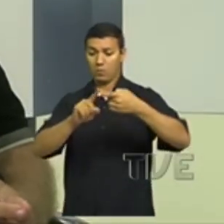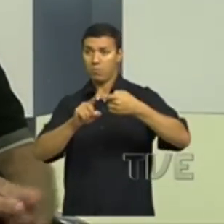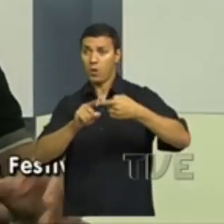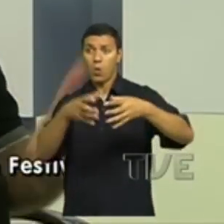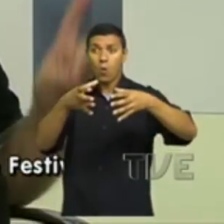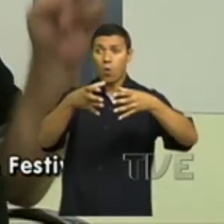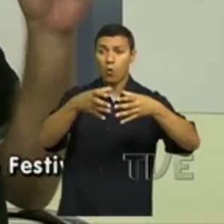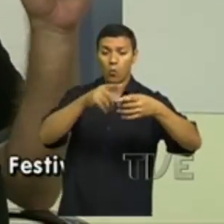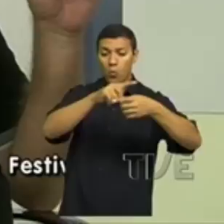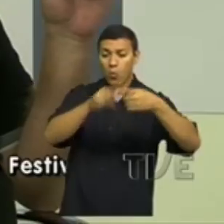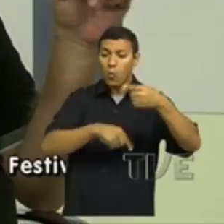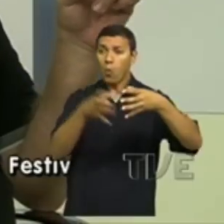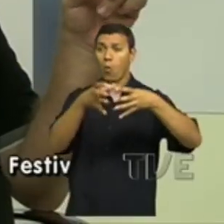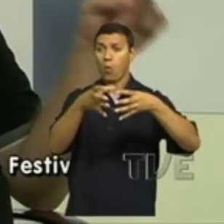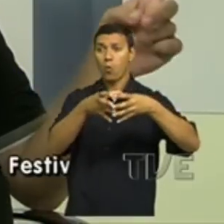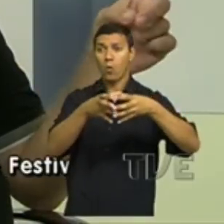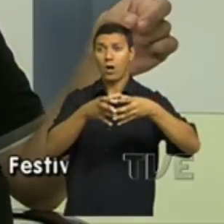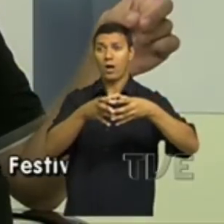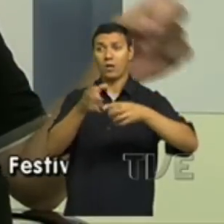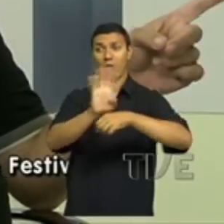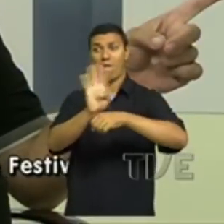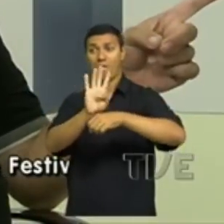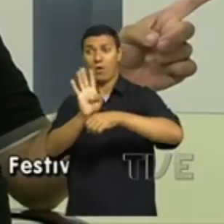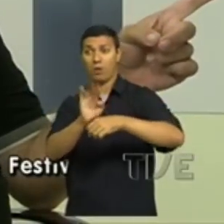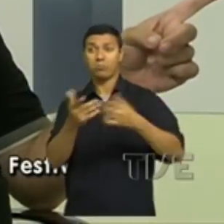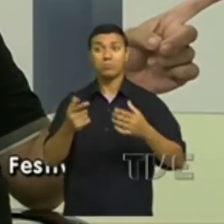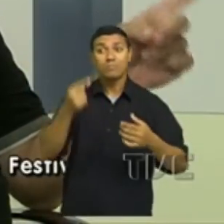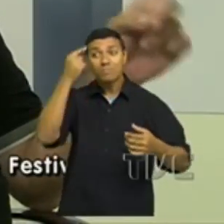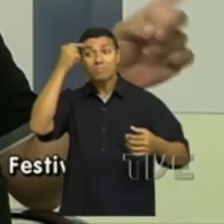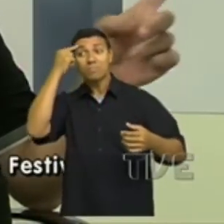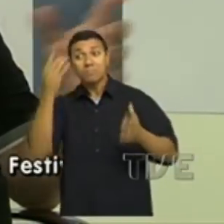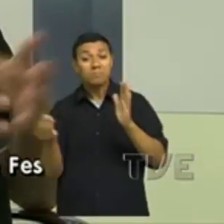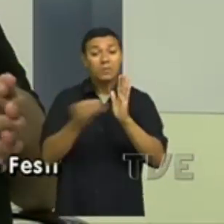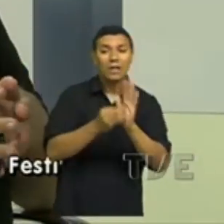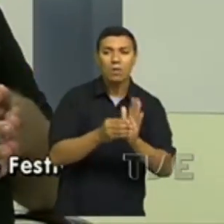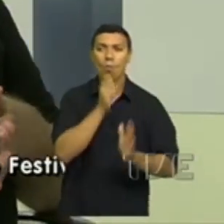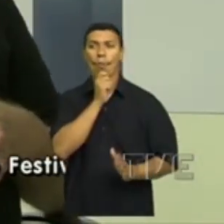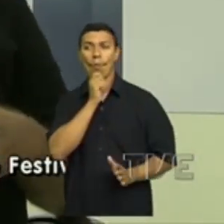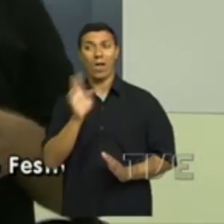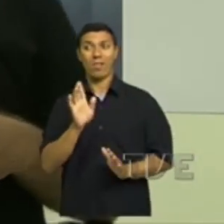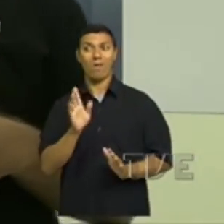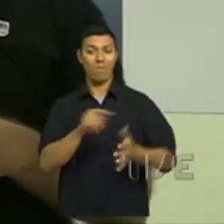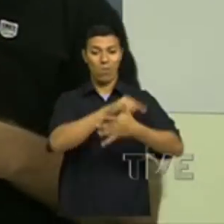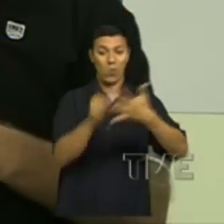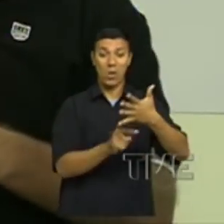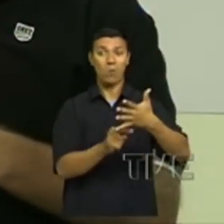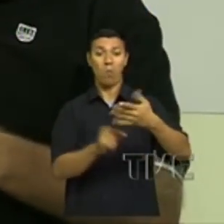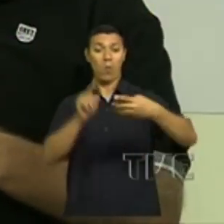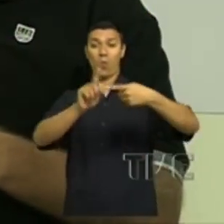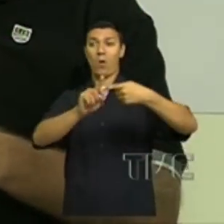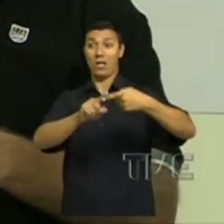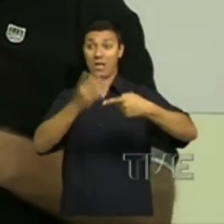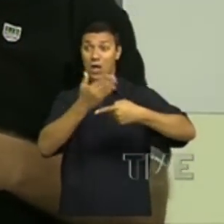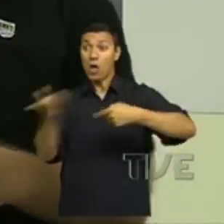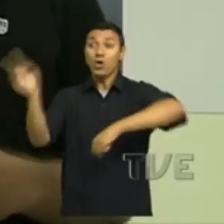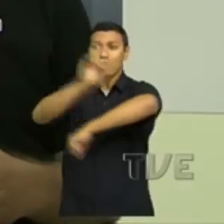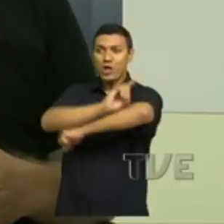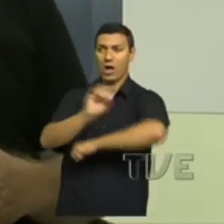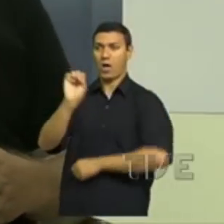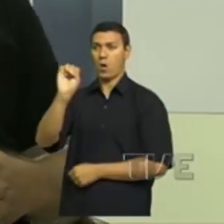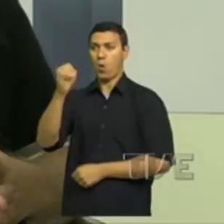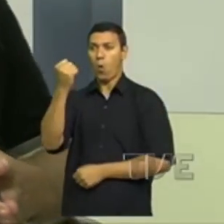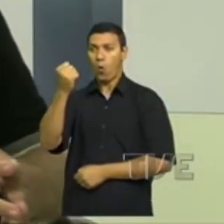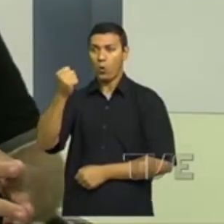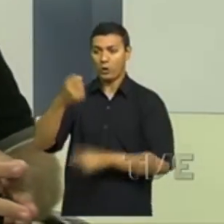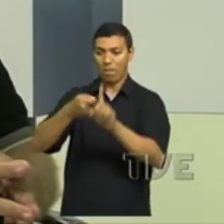4 filmes, talvez 5, que está por entrar um que não está definido ainda. Mas dia 8,